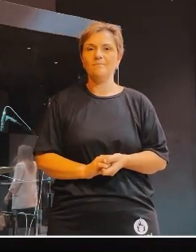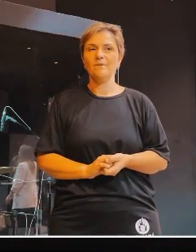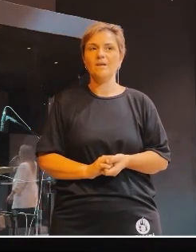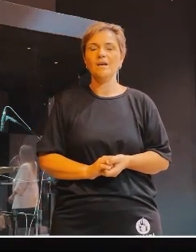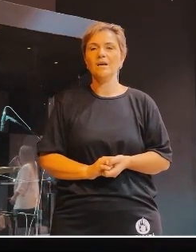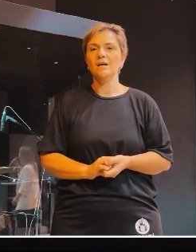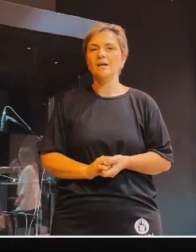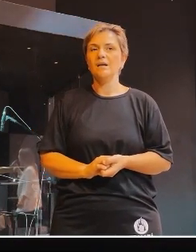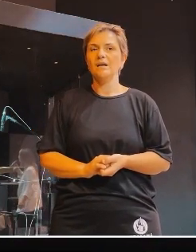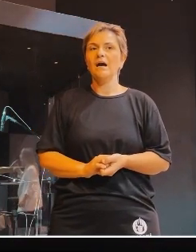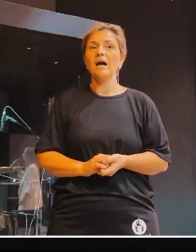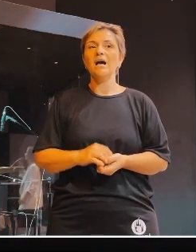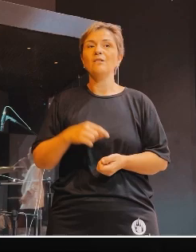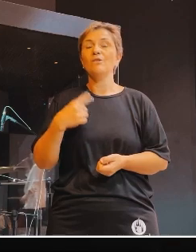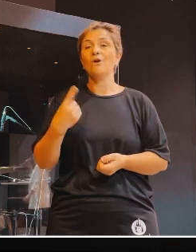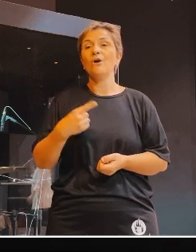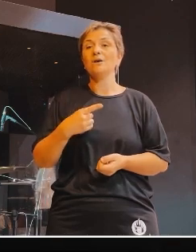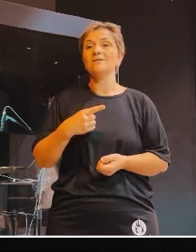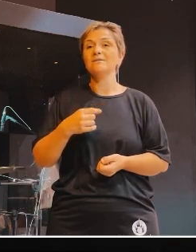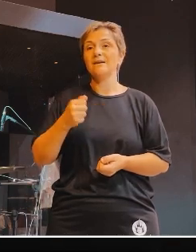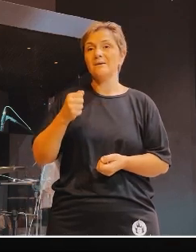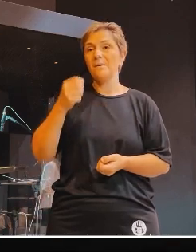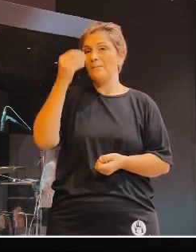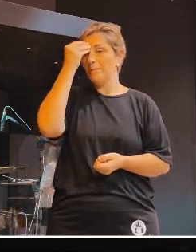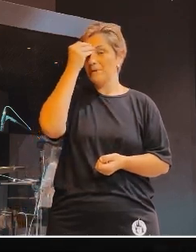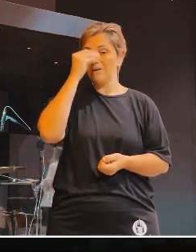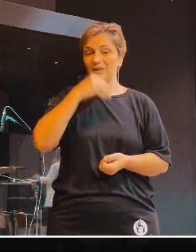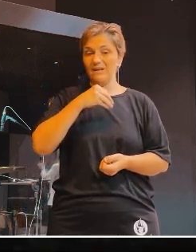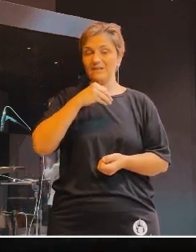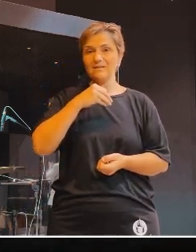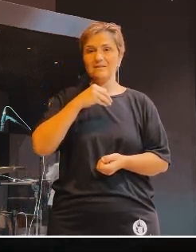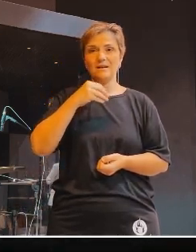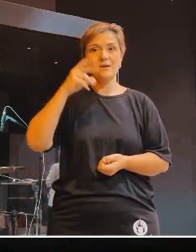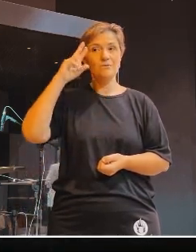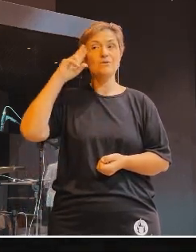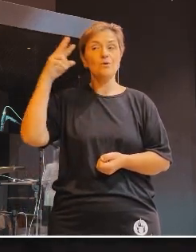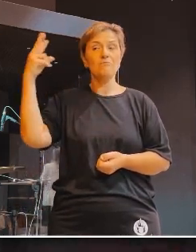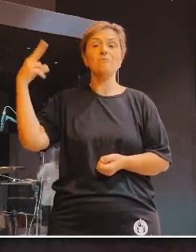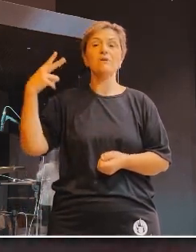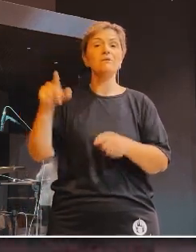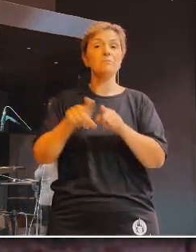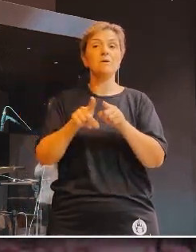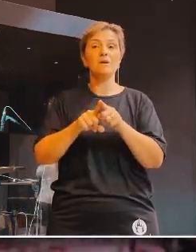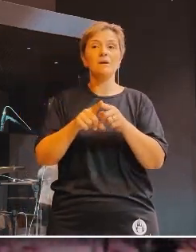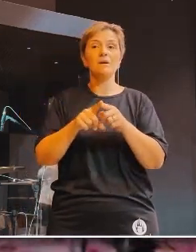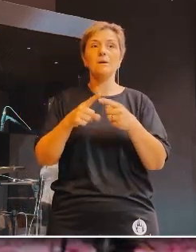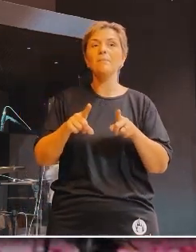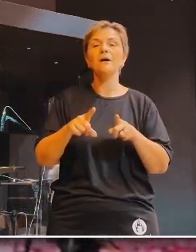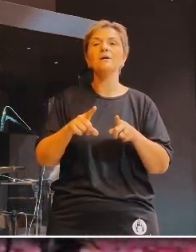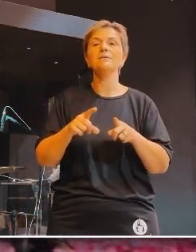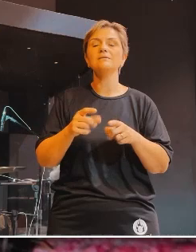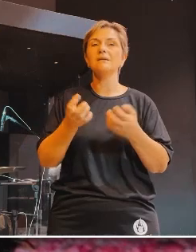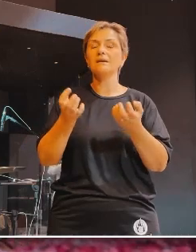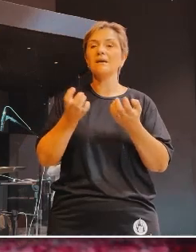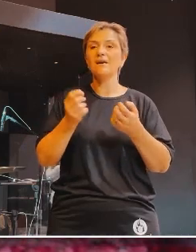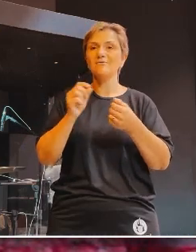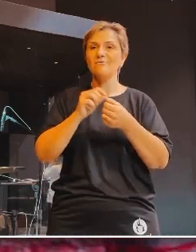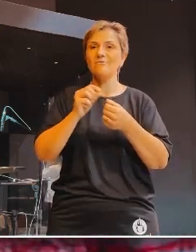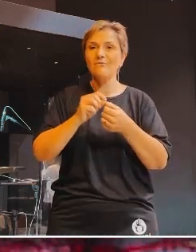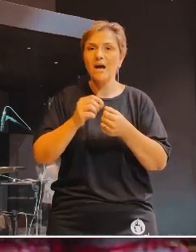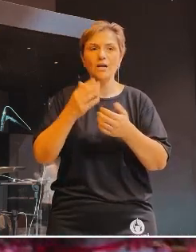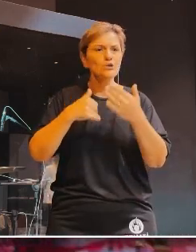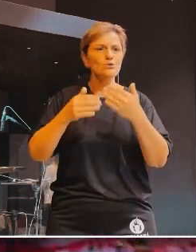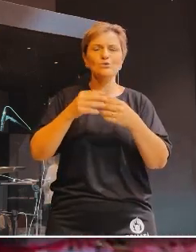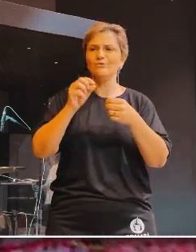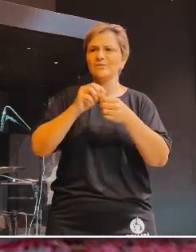nem a nossa preguiça. Mas aqueles que fazem, saibam que tudo aquilo que vocês fazem para a glória